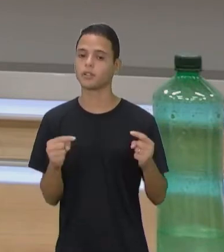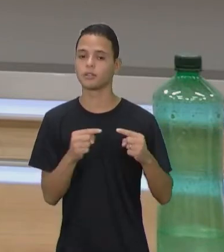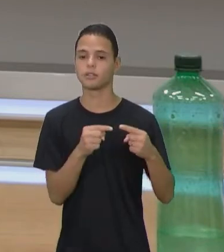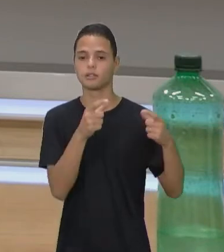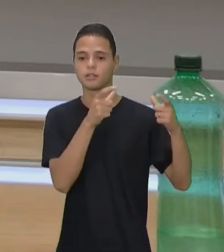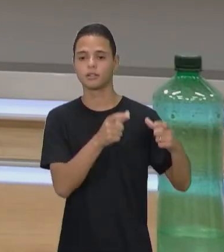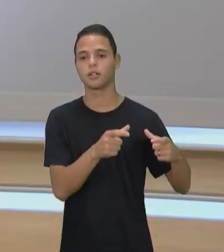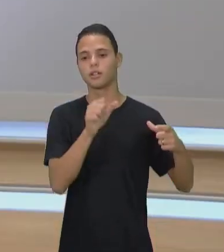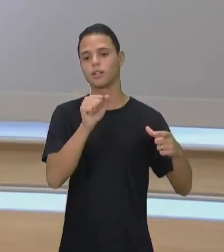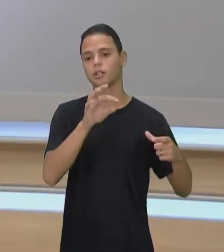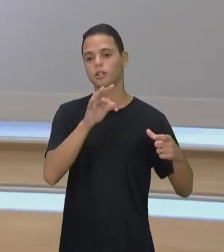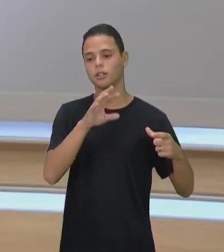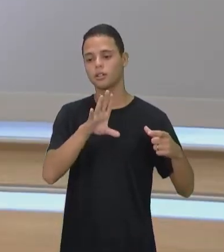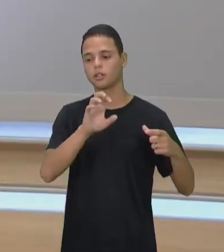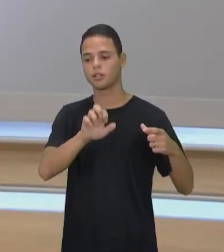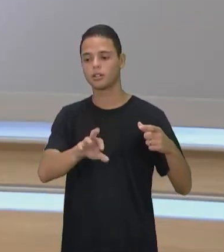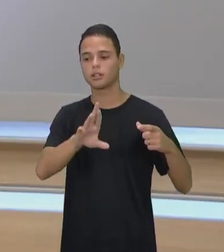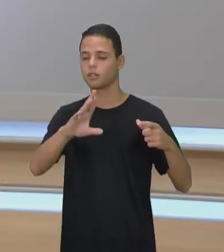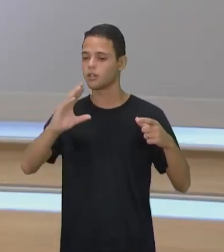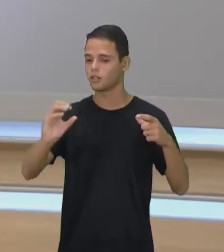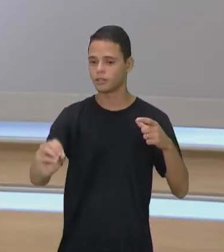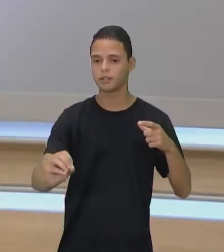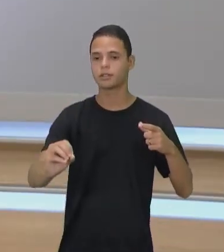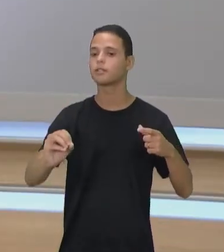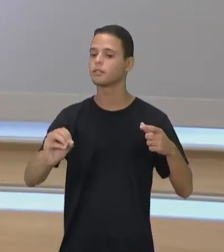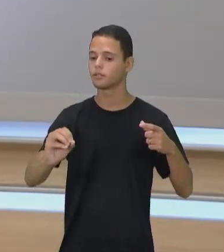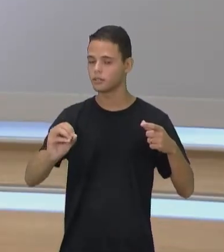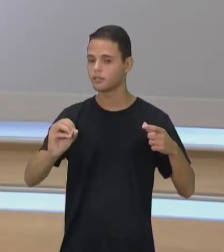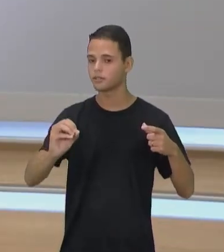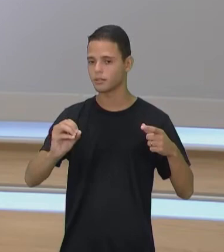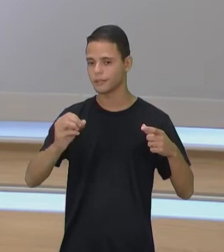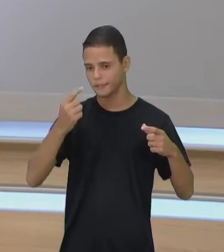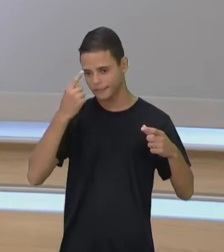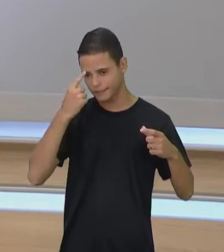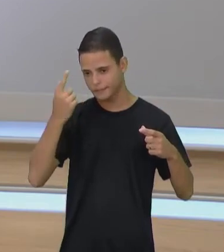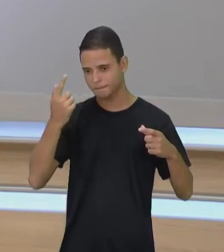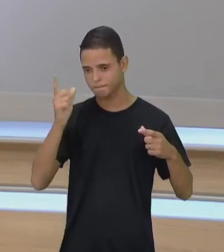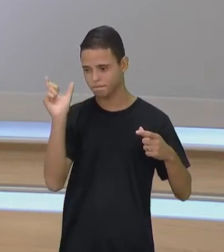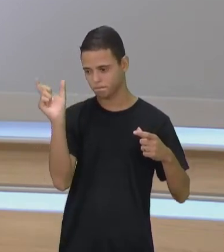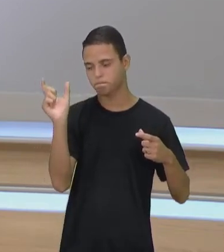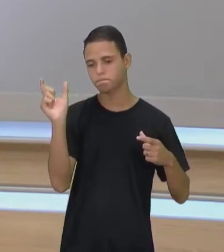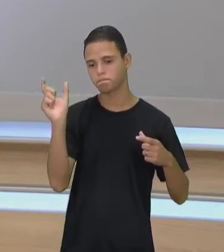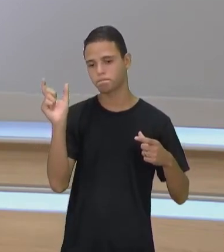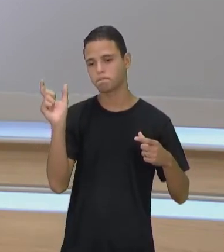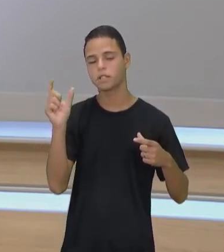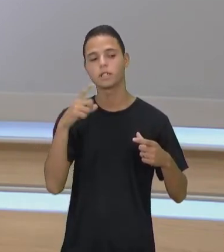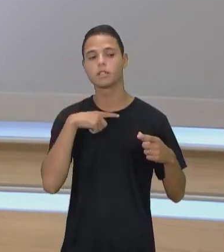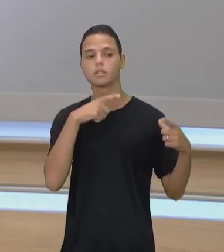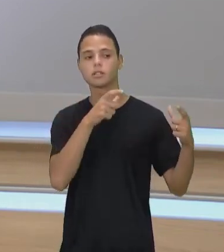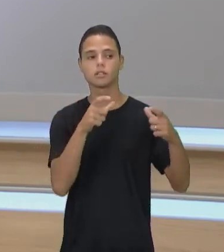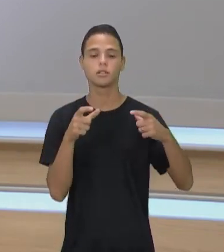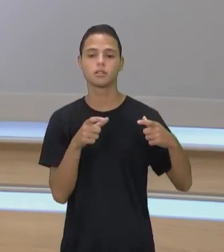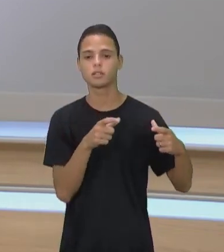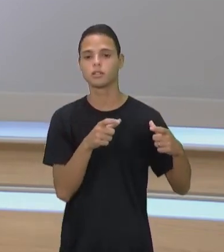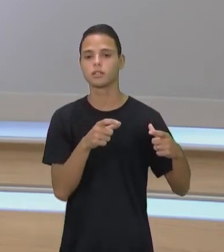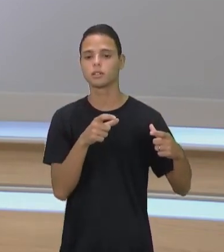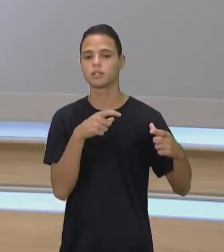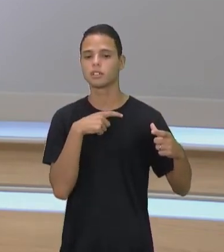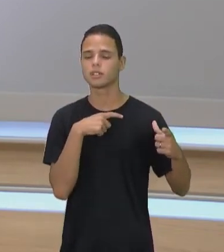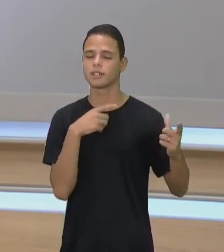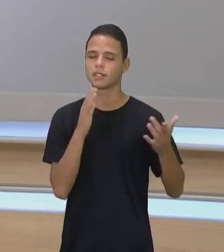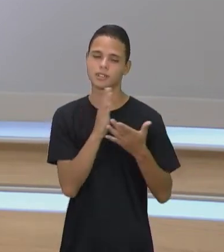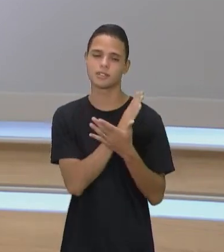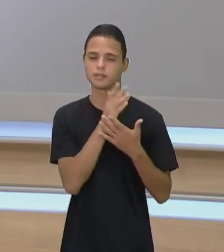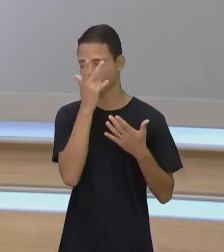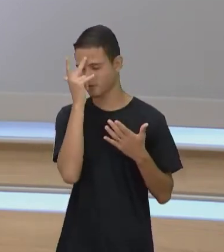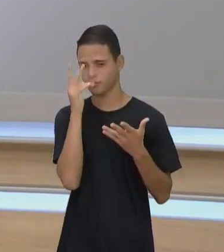sanitário. Sim, o aterro sanitário, na verdade, né? Muitas vezes eu acho que existe um pouco dessa confusão entre lixão e aterro